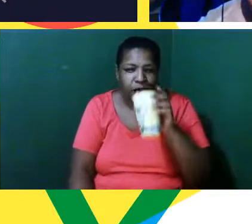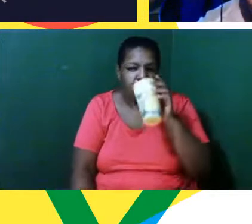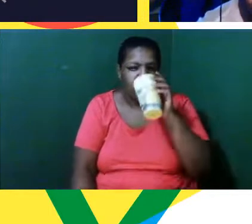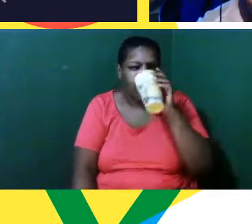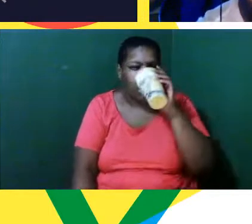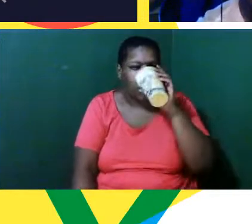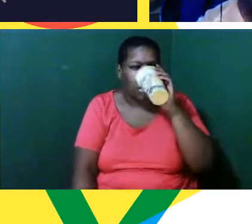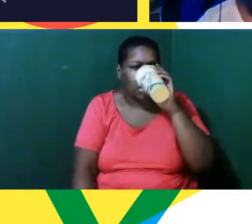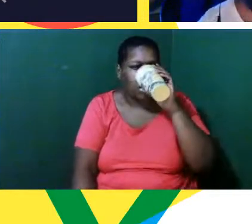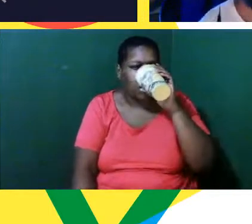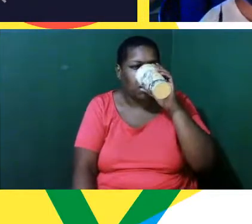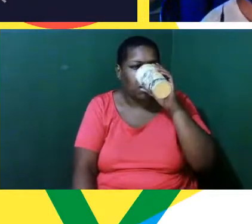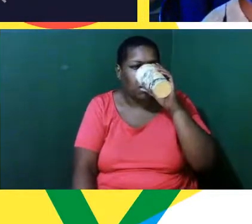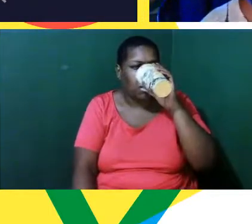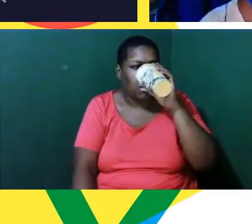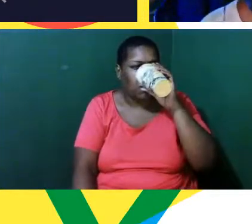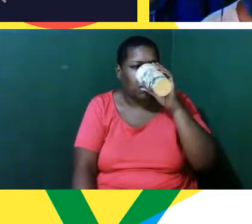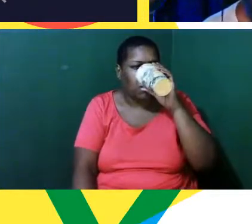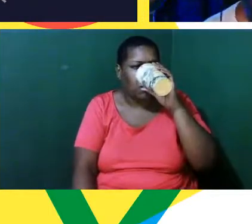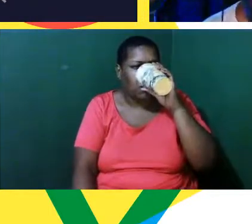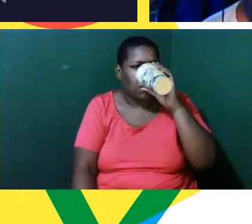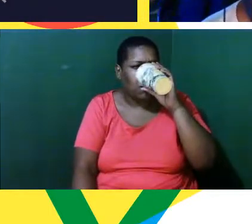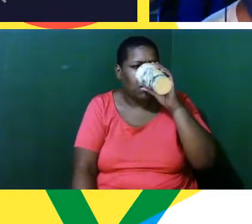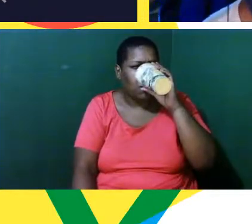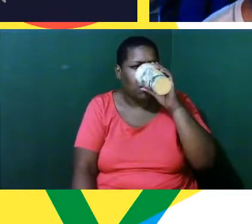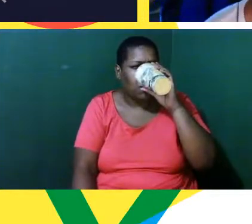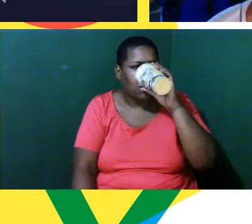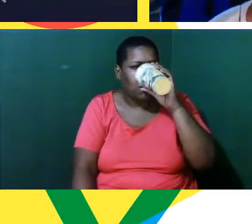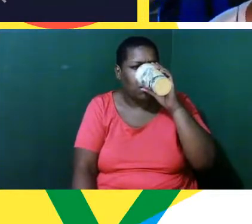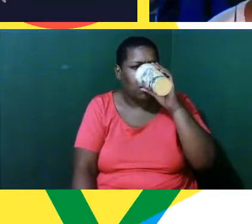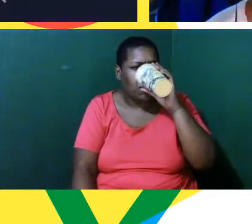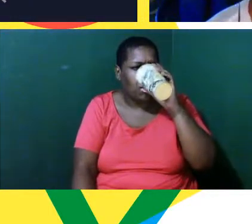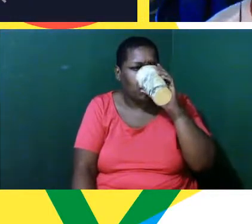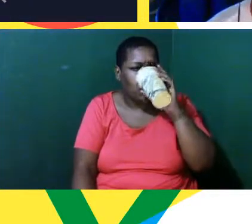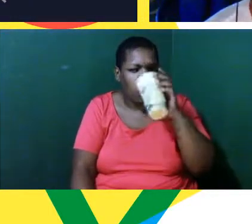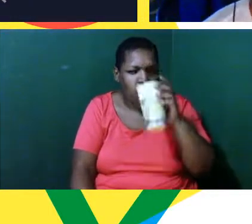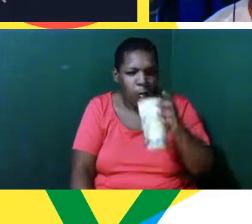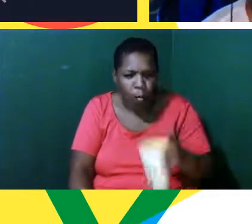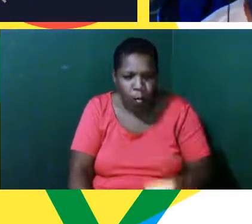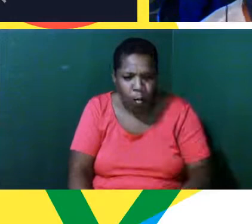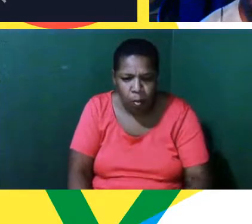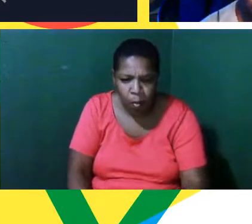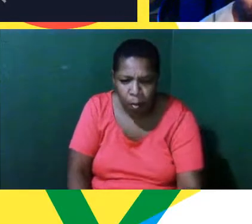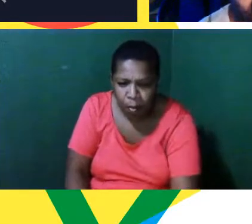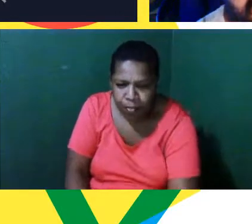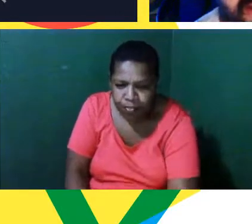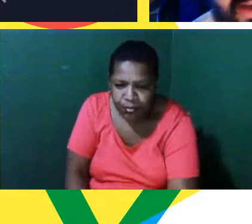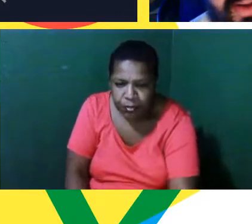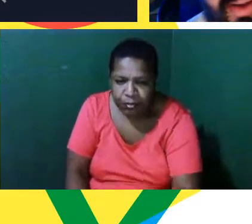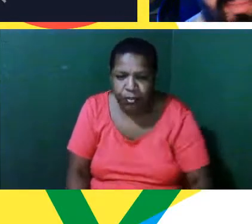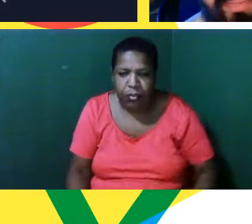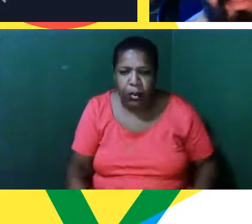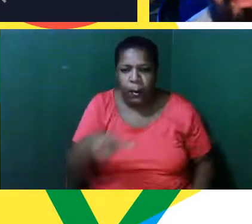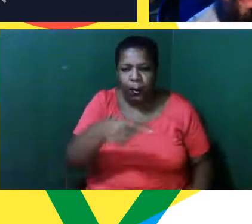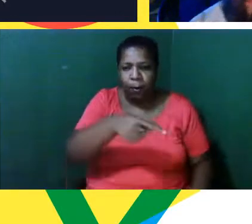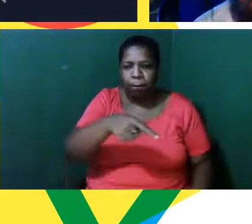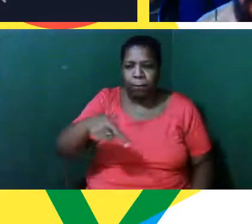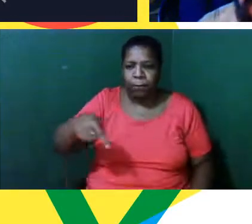o homem junto com doenças eu gosto as questões aí